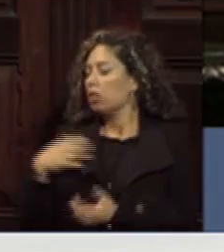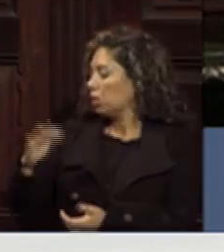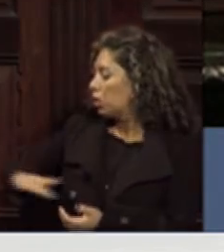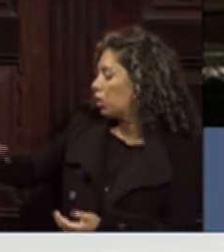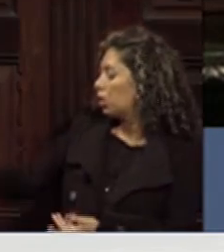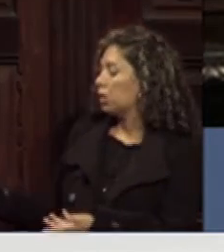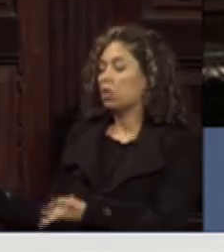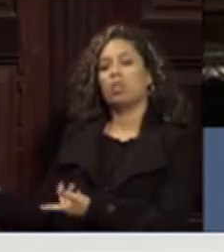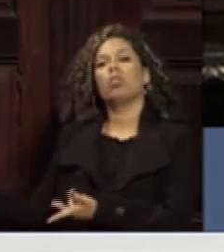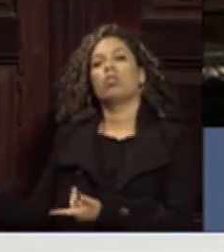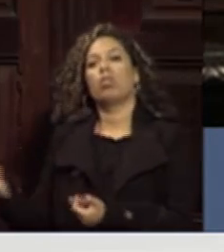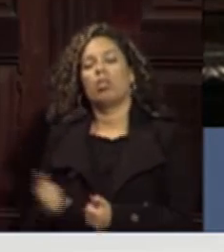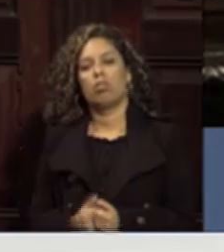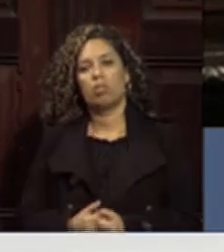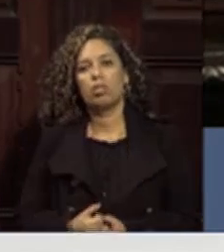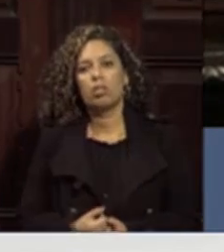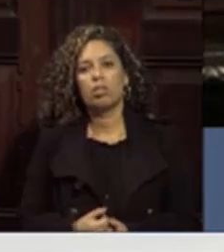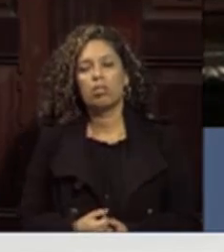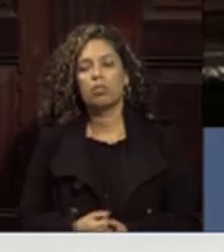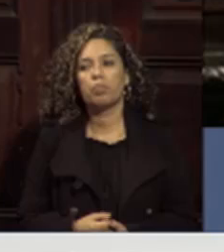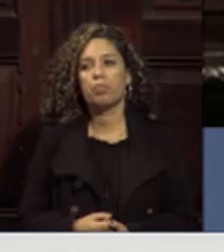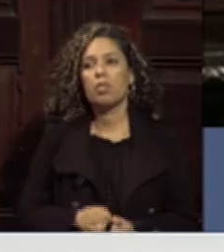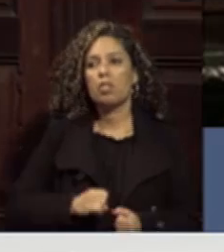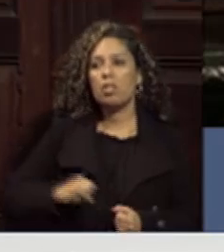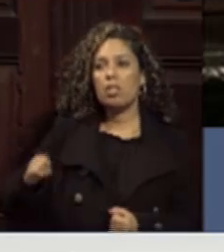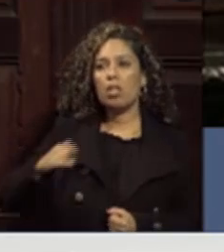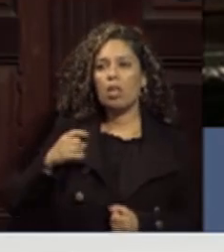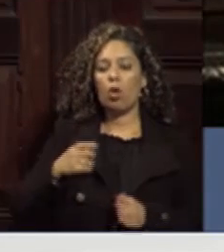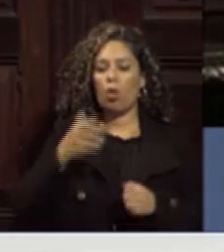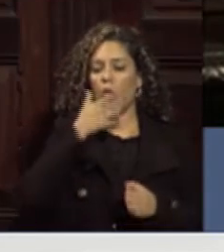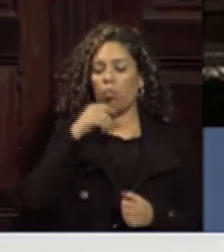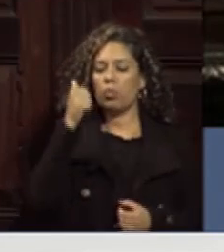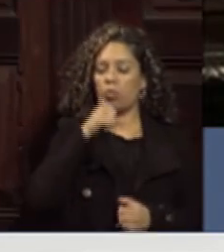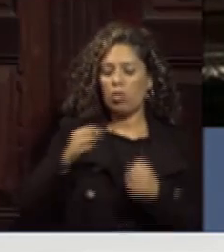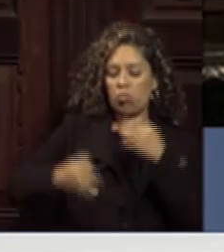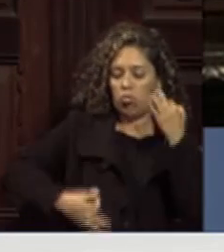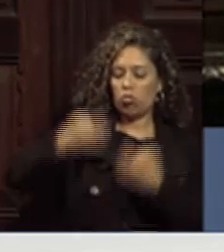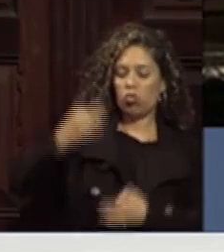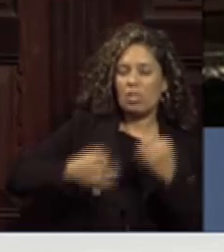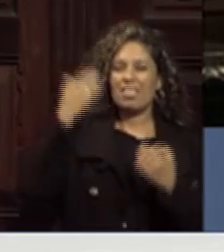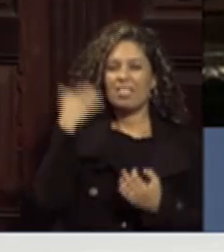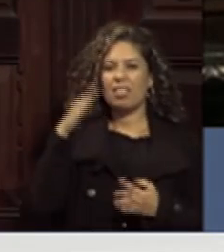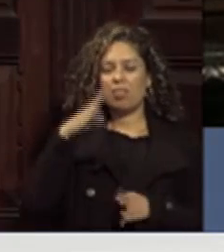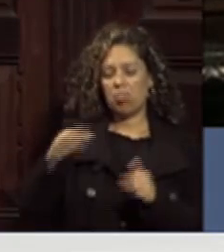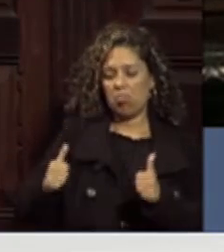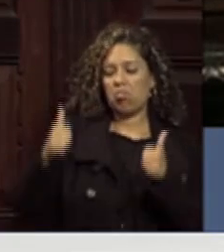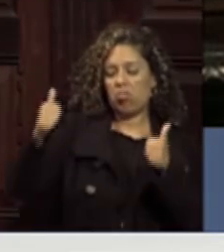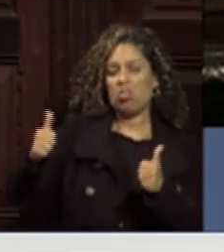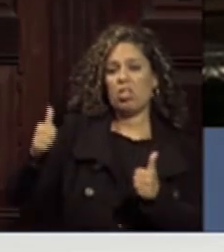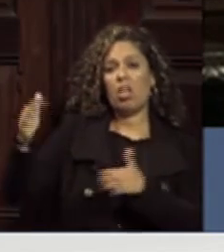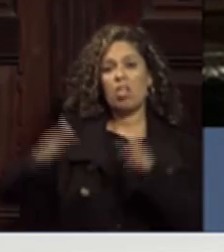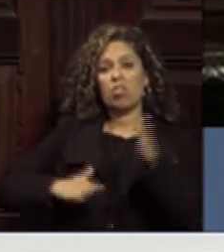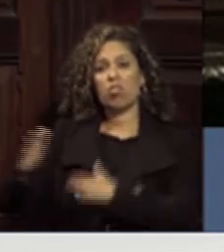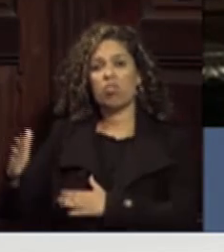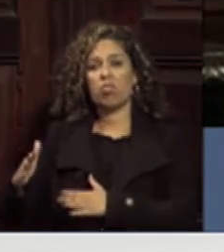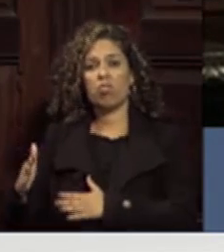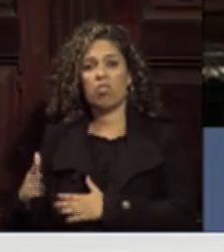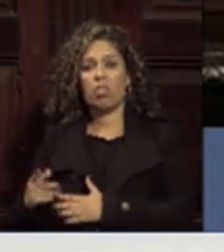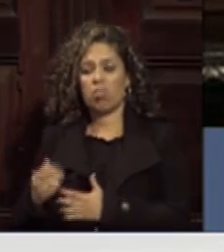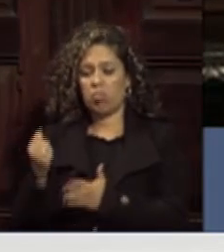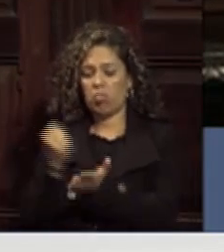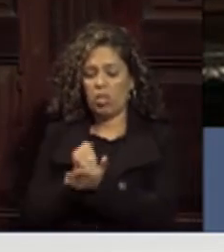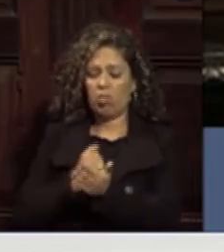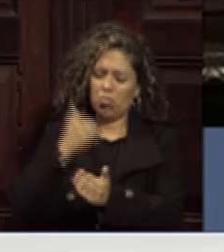desta forma tornando também esses processos de adoção processos morosos, processos mais longos. Mas